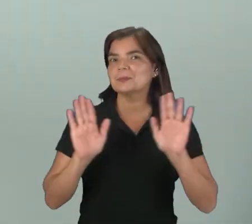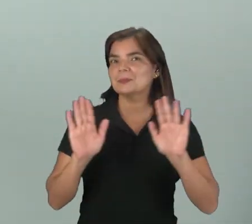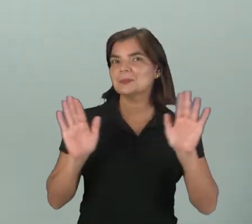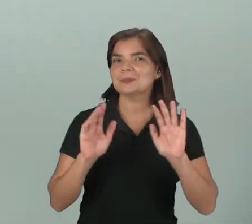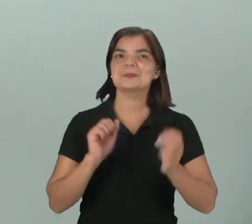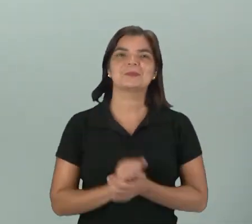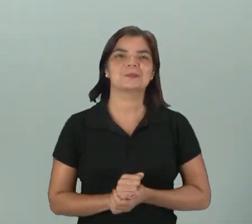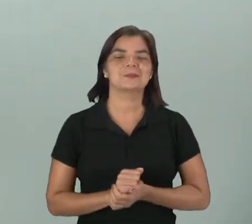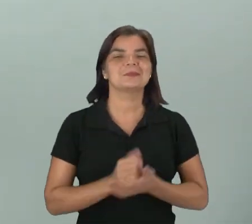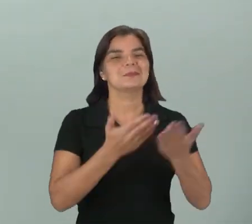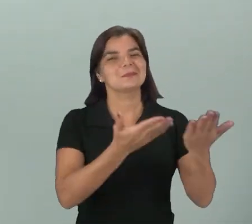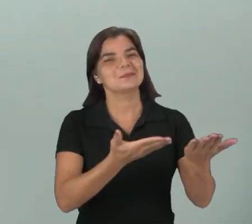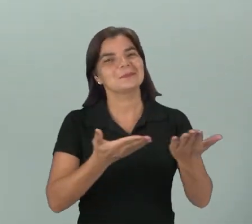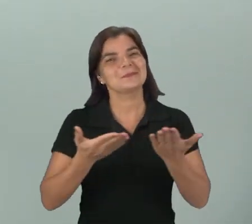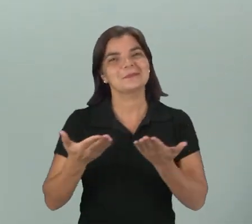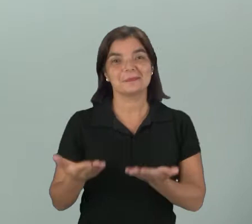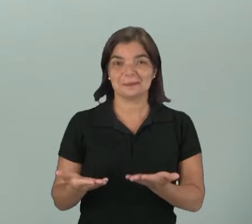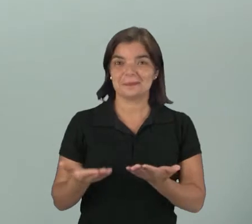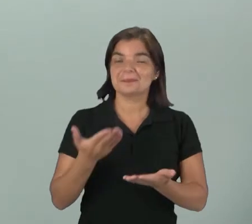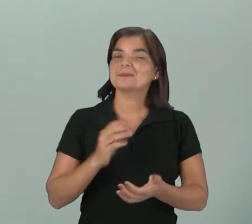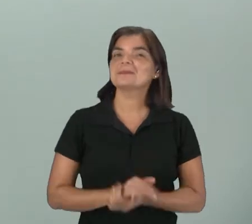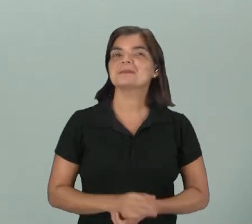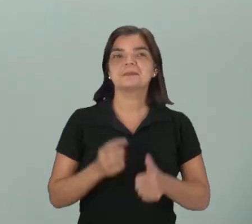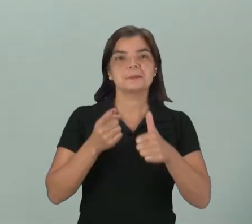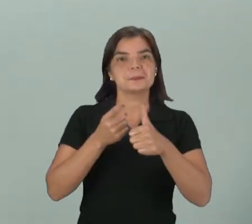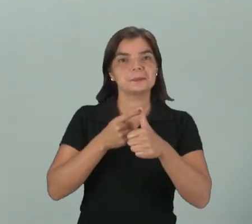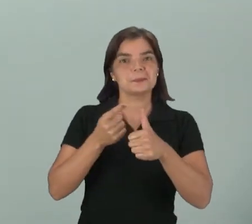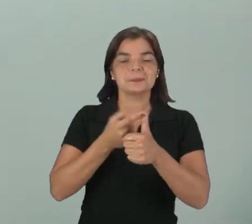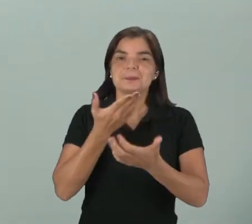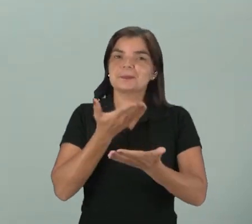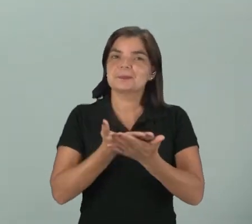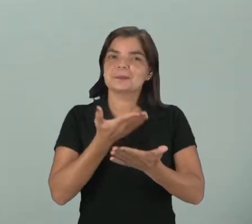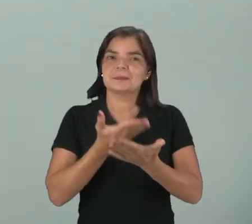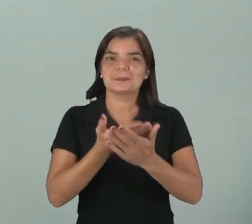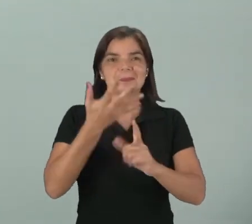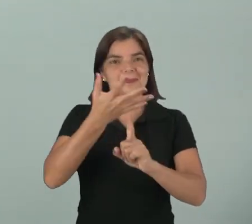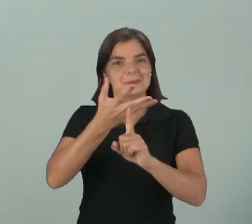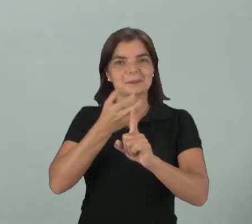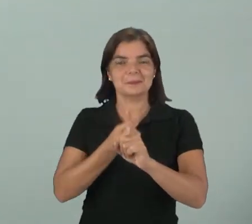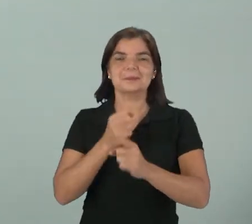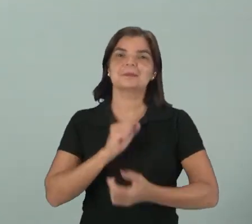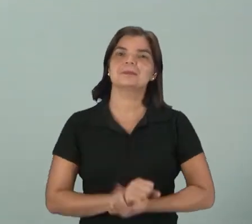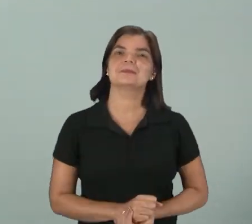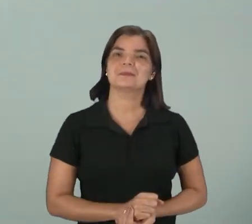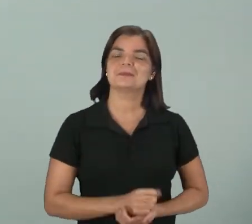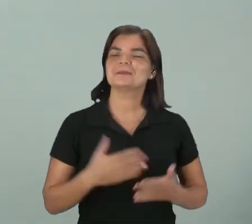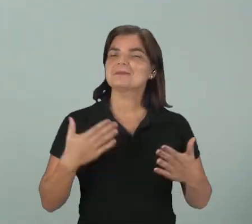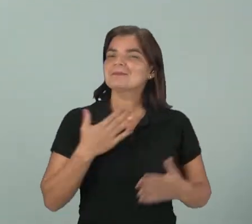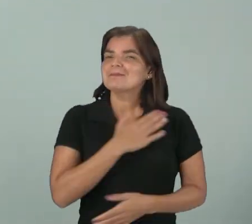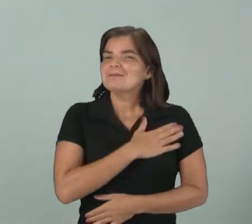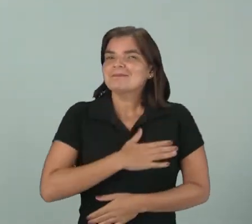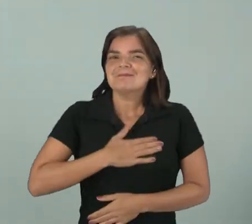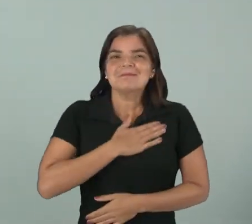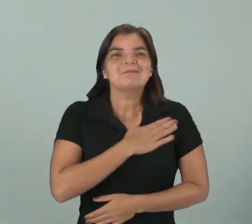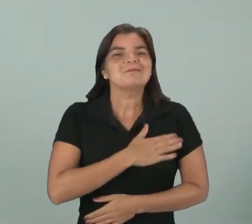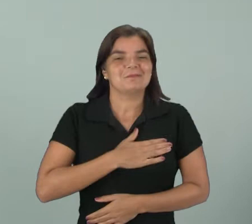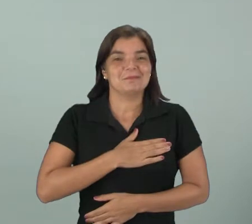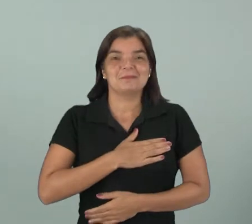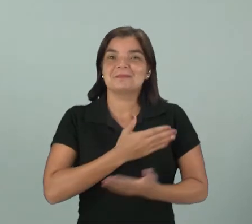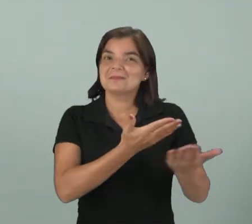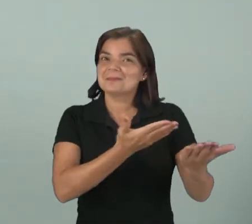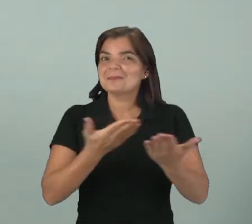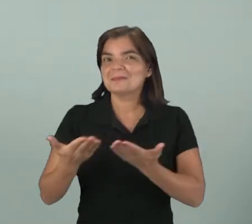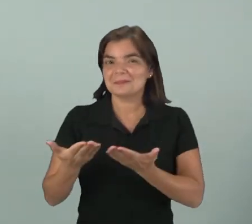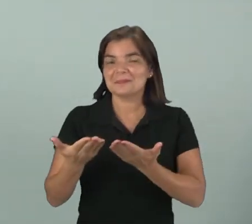Olá! Seja muito bem-vindo à nossa primeira videoaula de arte. É com alegria que nós recebemos